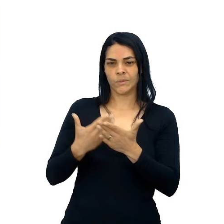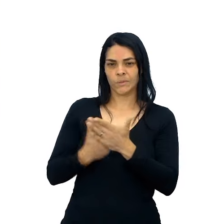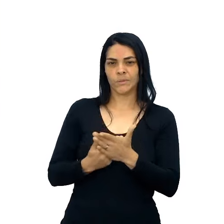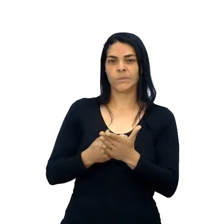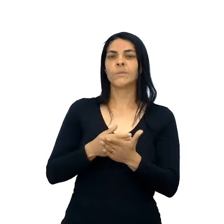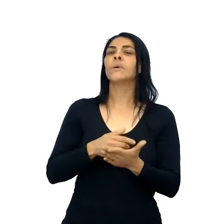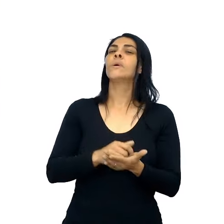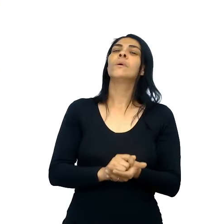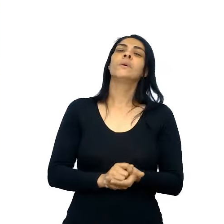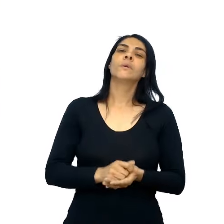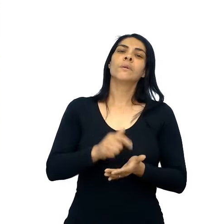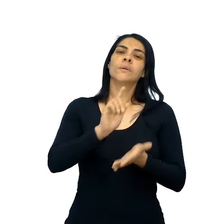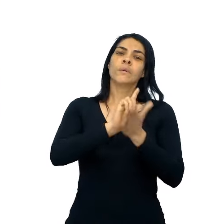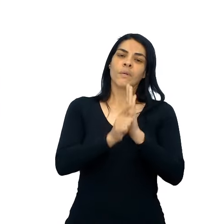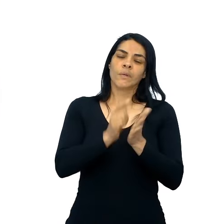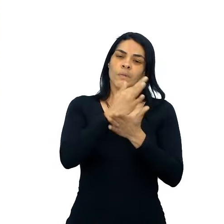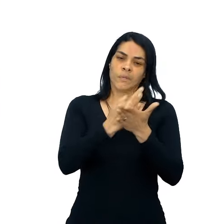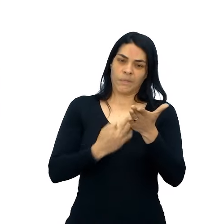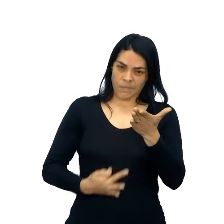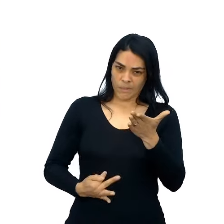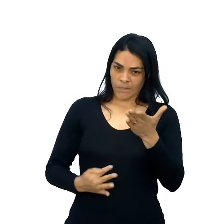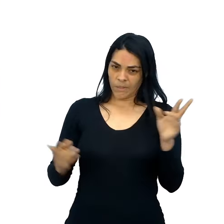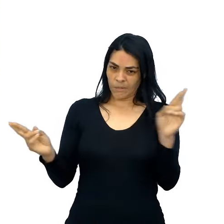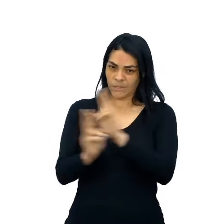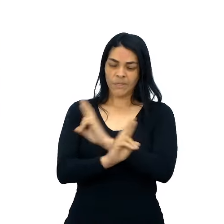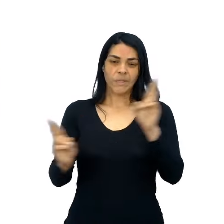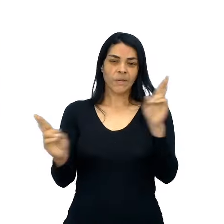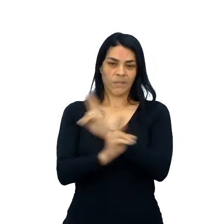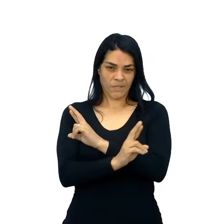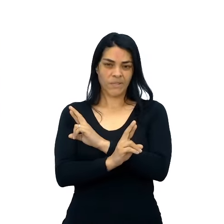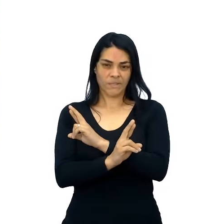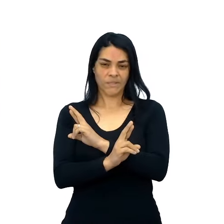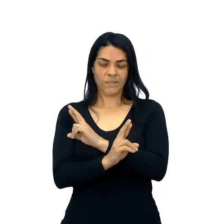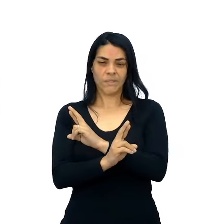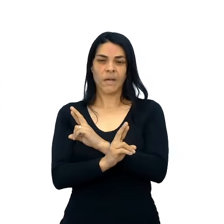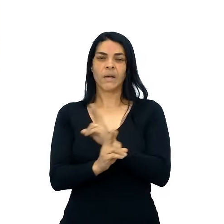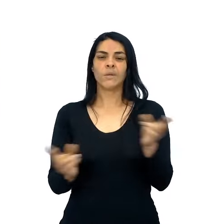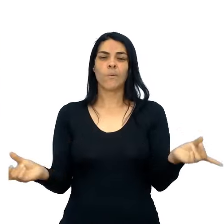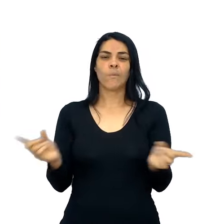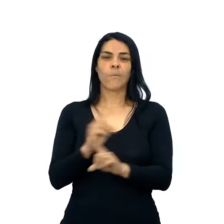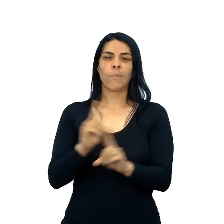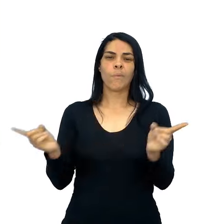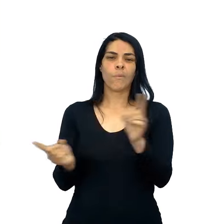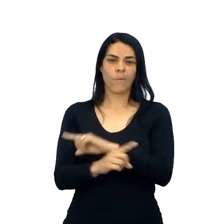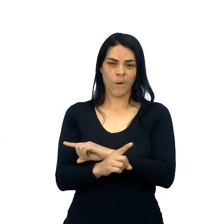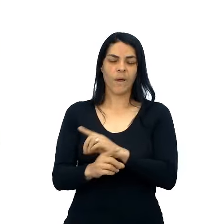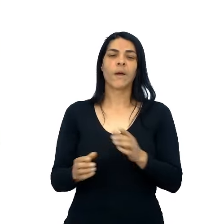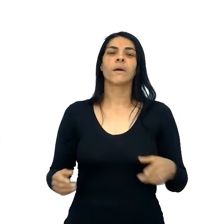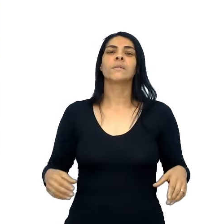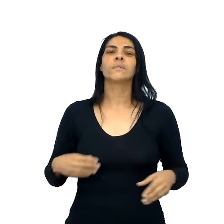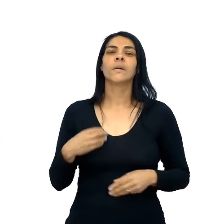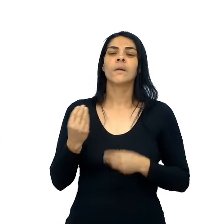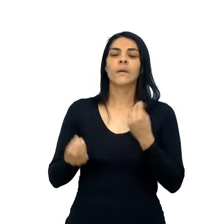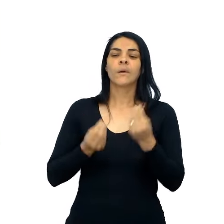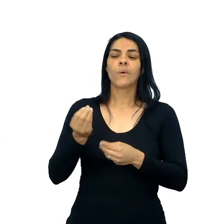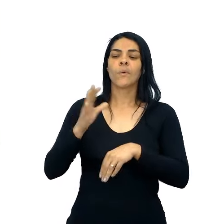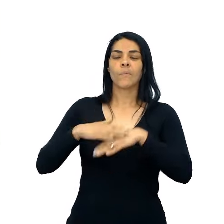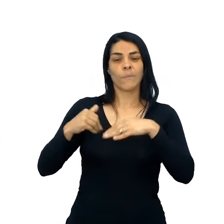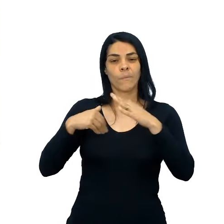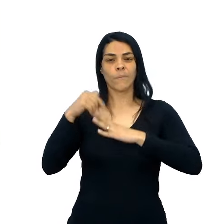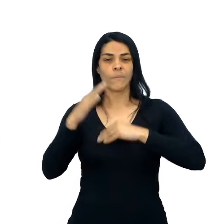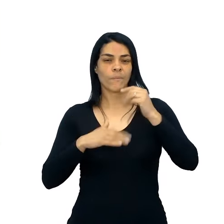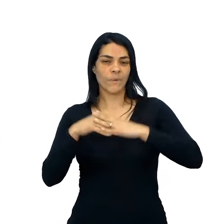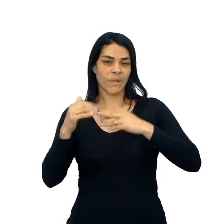textuais como uma forma de relacionar essas manifestações, né, de práticas de linguagem e como elas se caracterizam